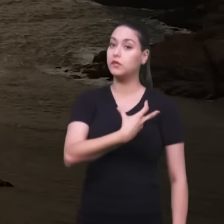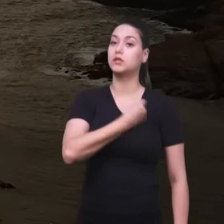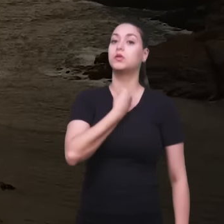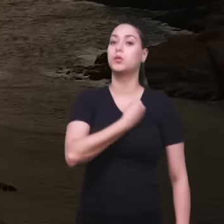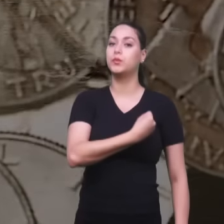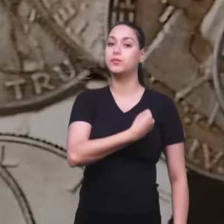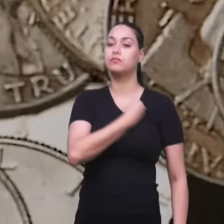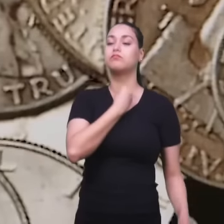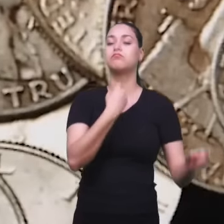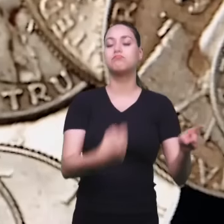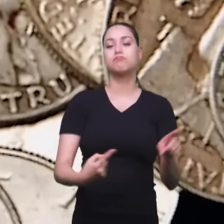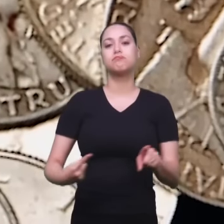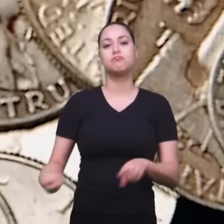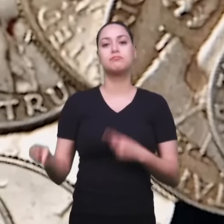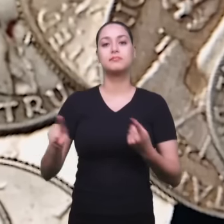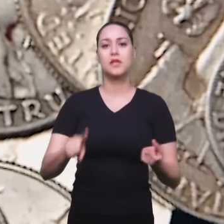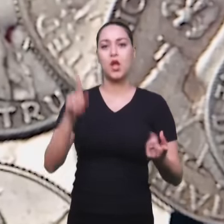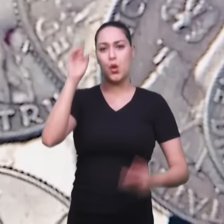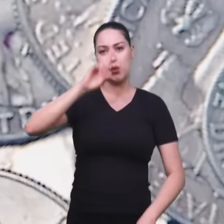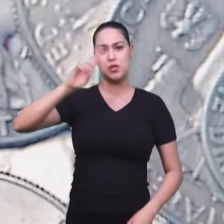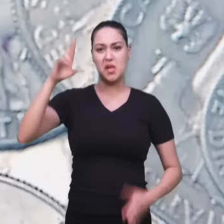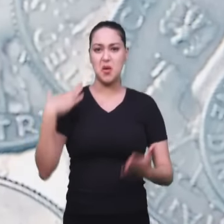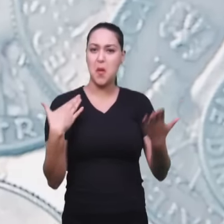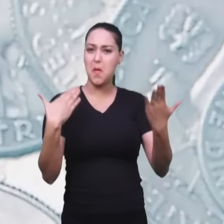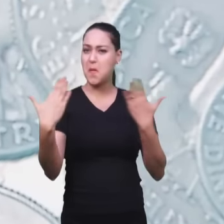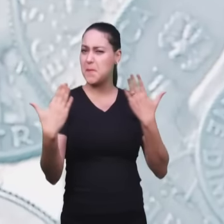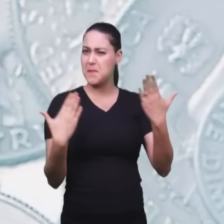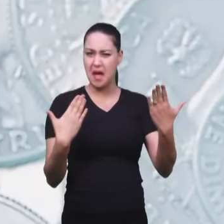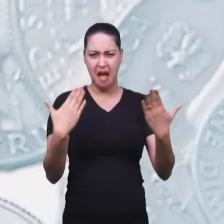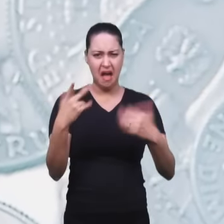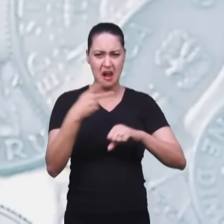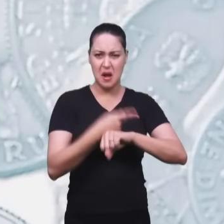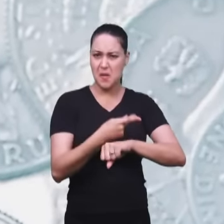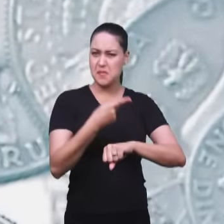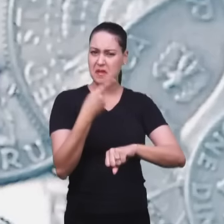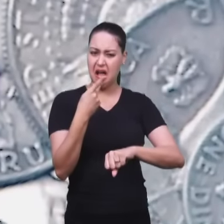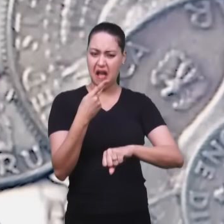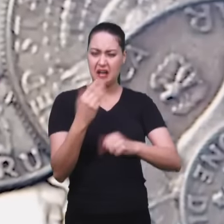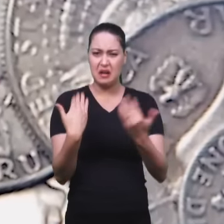Não se compara A fruta